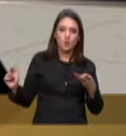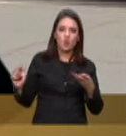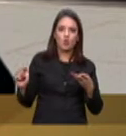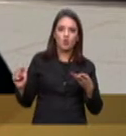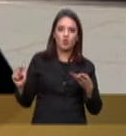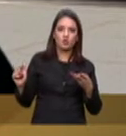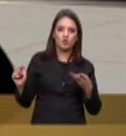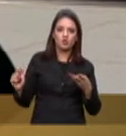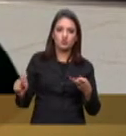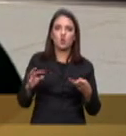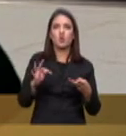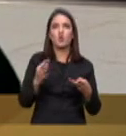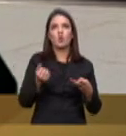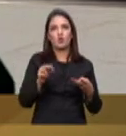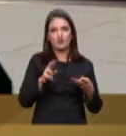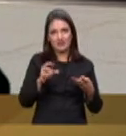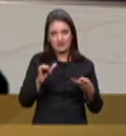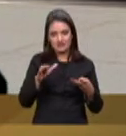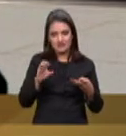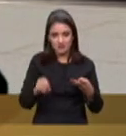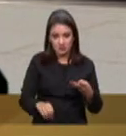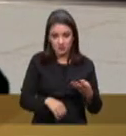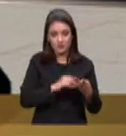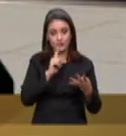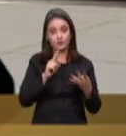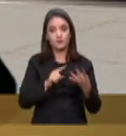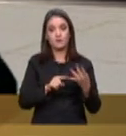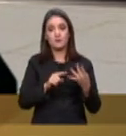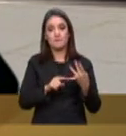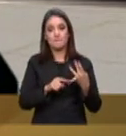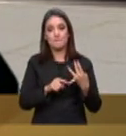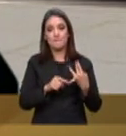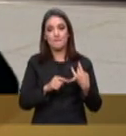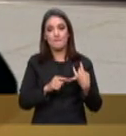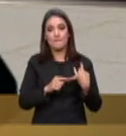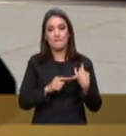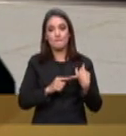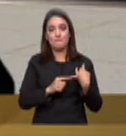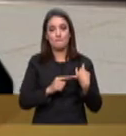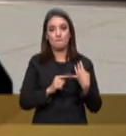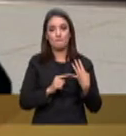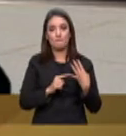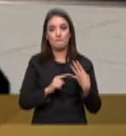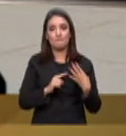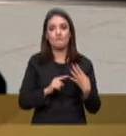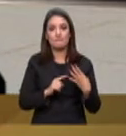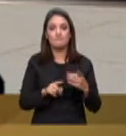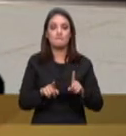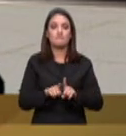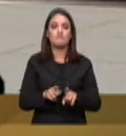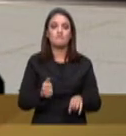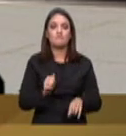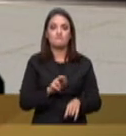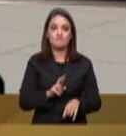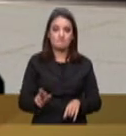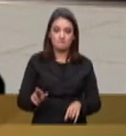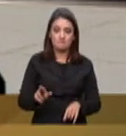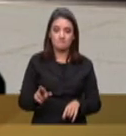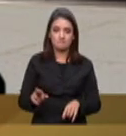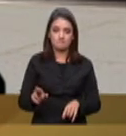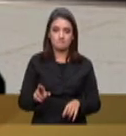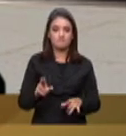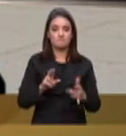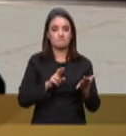94.675, também ministro Tarcísio Vieira, e também citando o agravo de instrumento